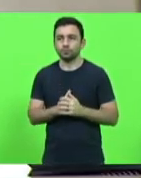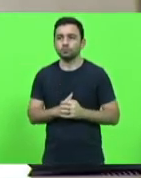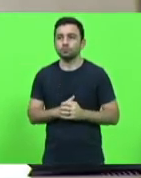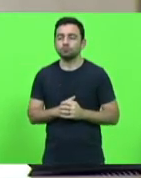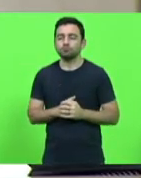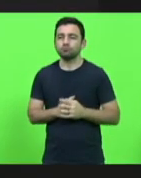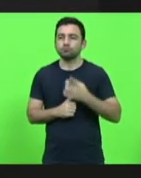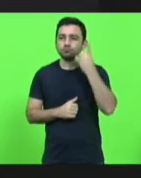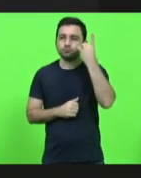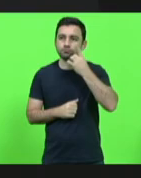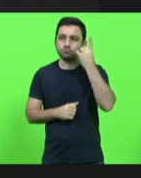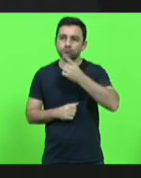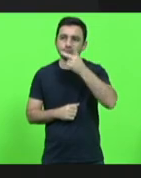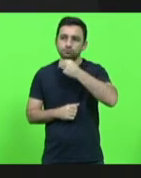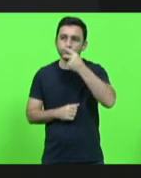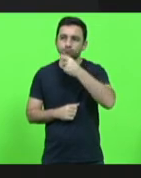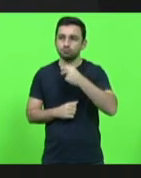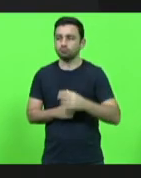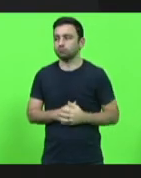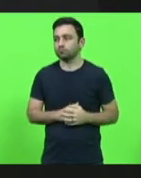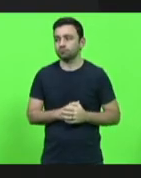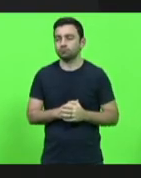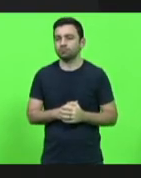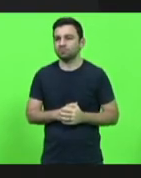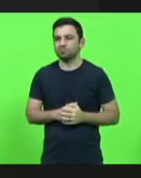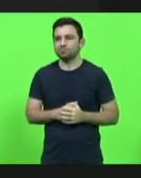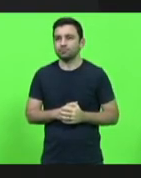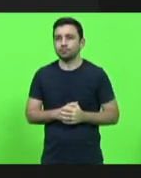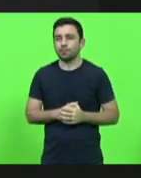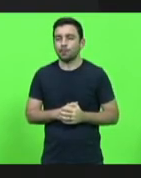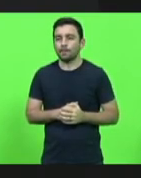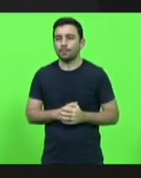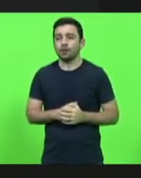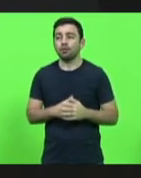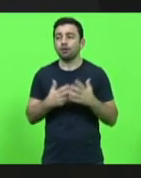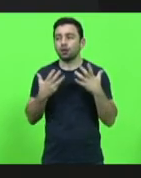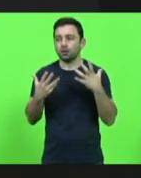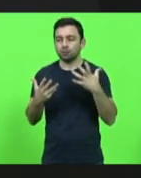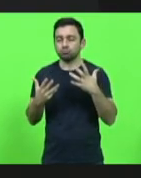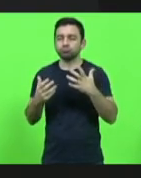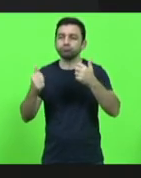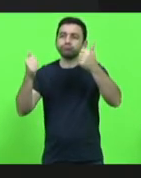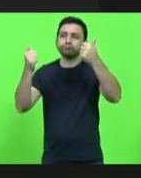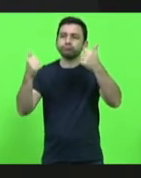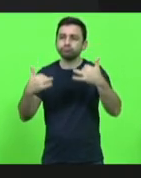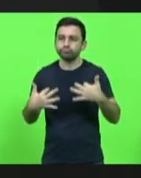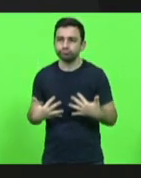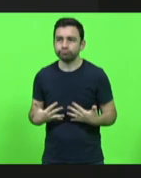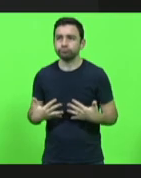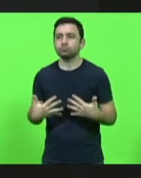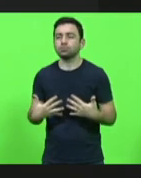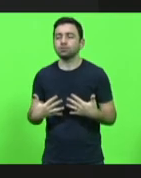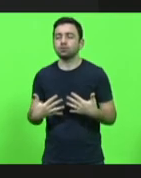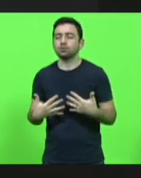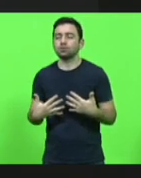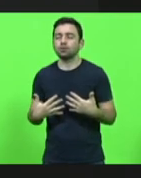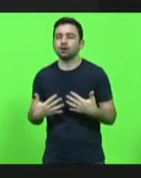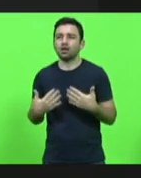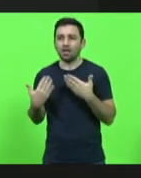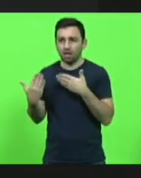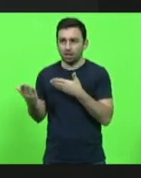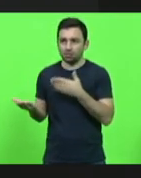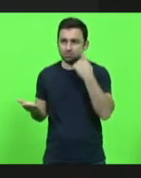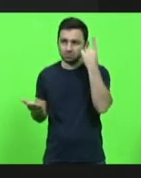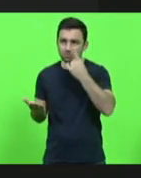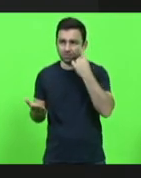deputado Kennedy? Eu gostaria de falar sobre o... Só dar uma fala sobre o que a deputada Marlene falou.